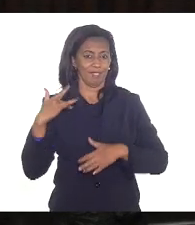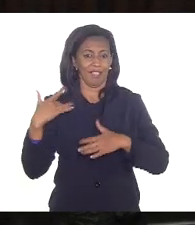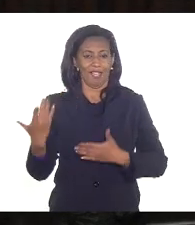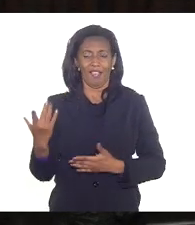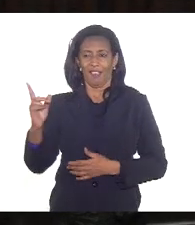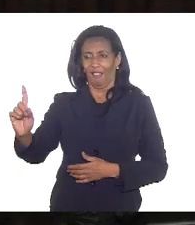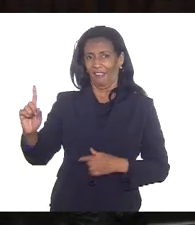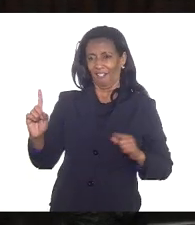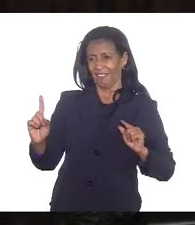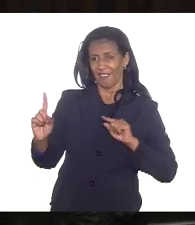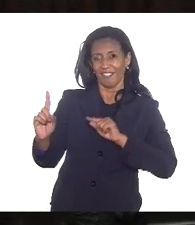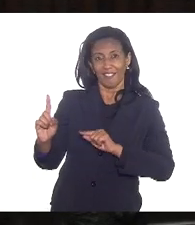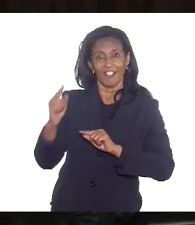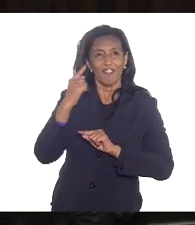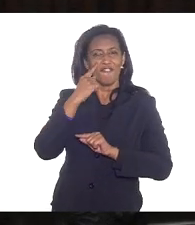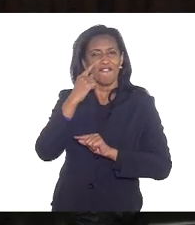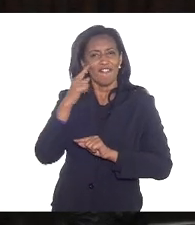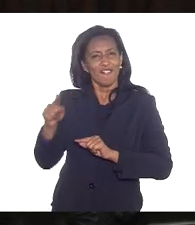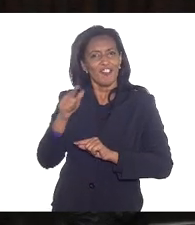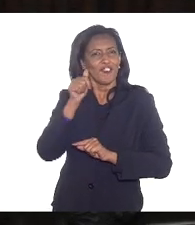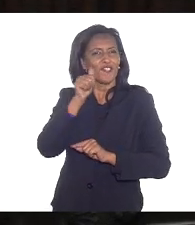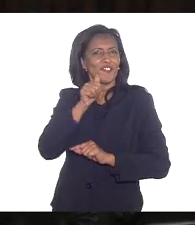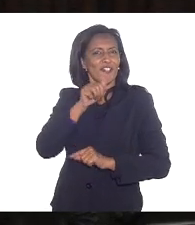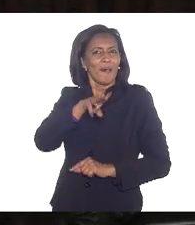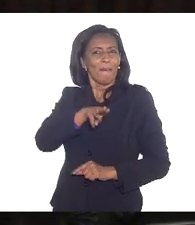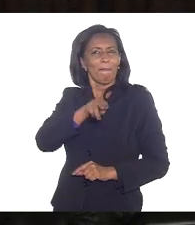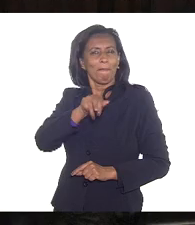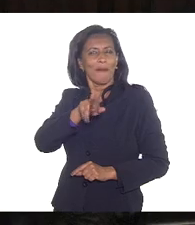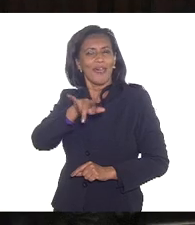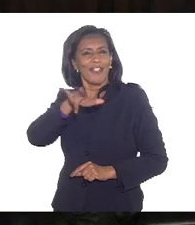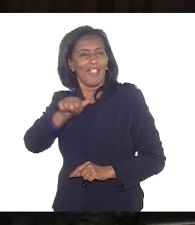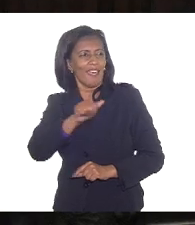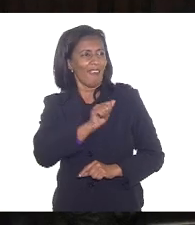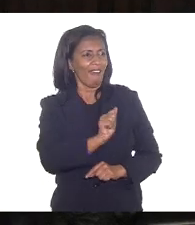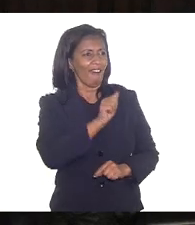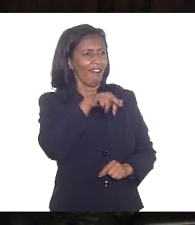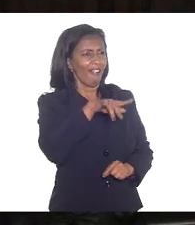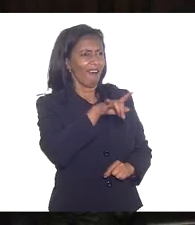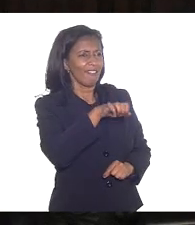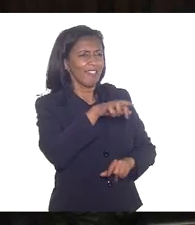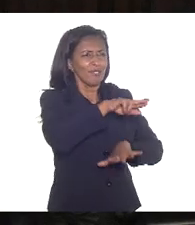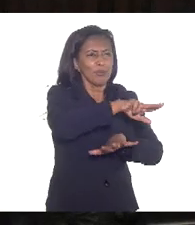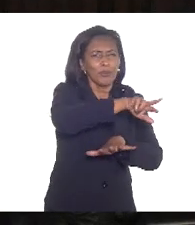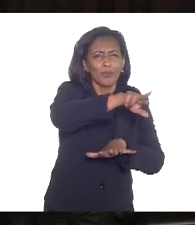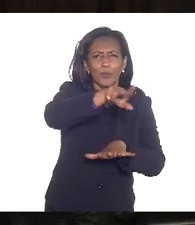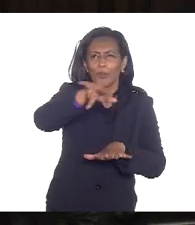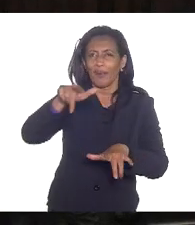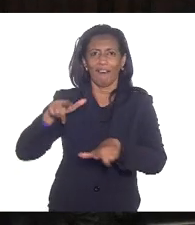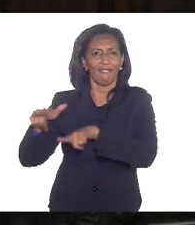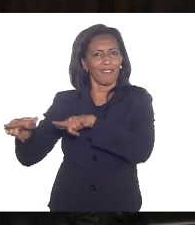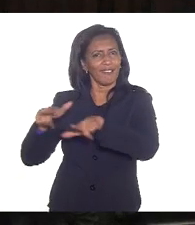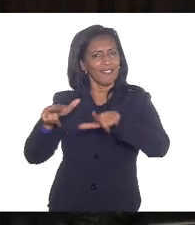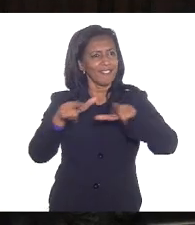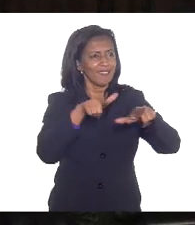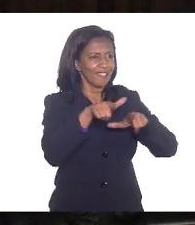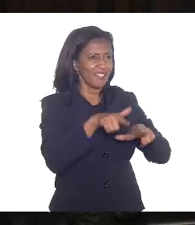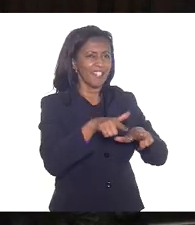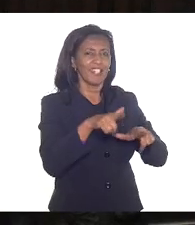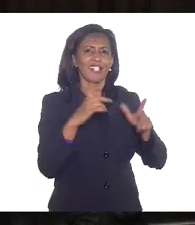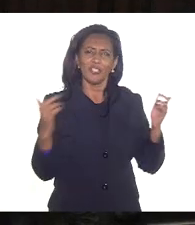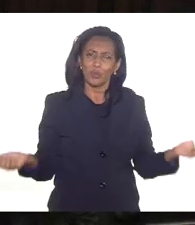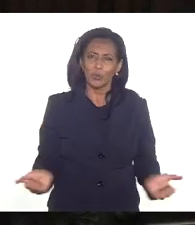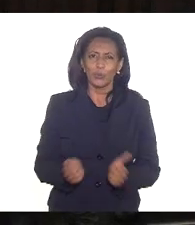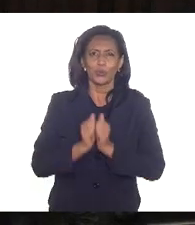que conosco a nossa queridíssima mariléia André Ferraz e tantos outros o que